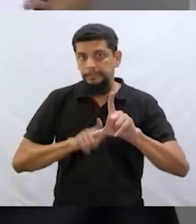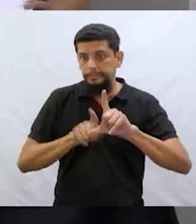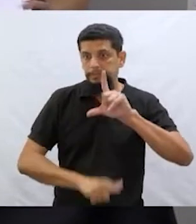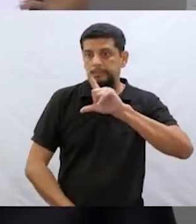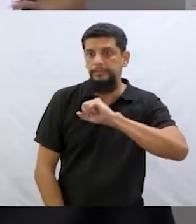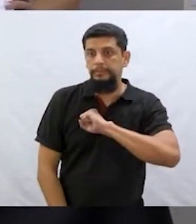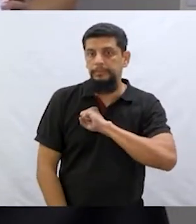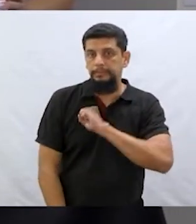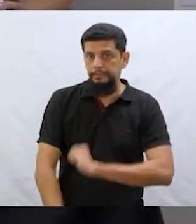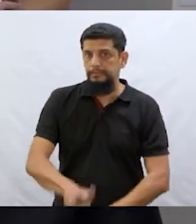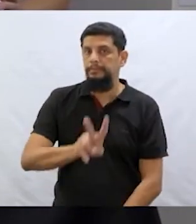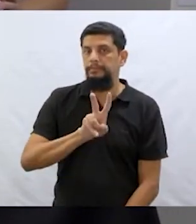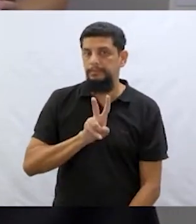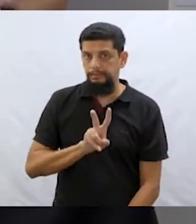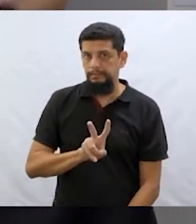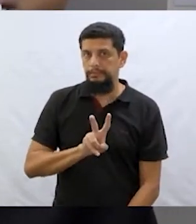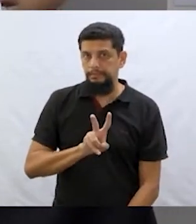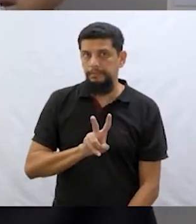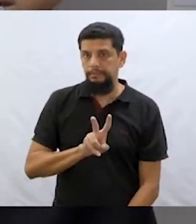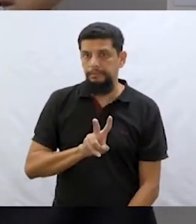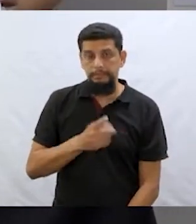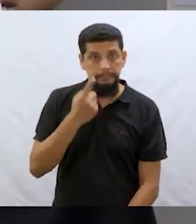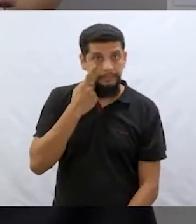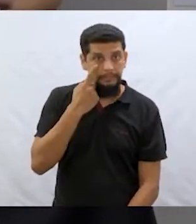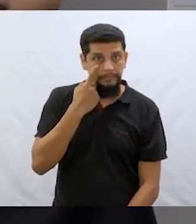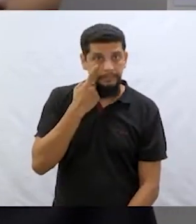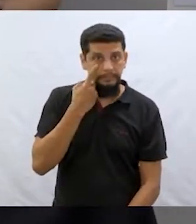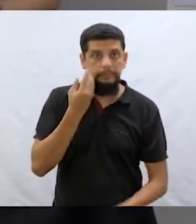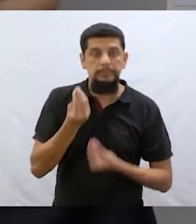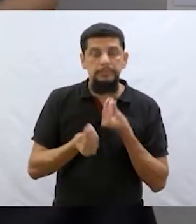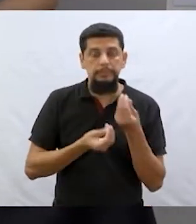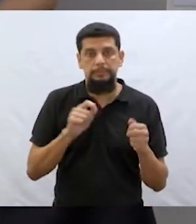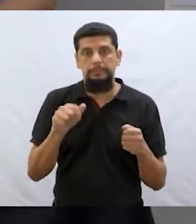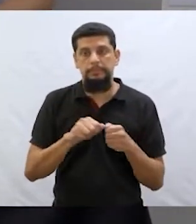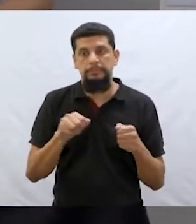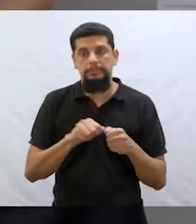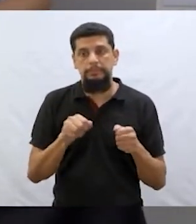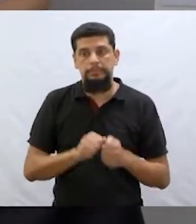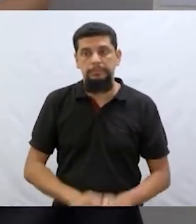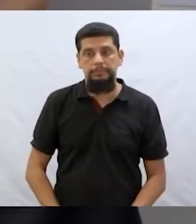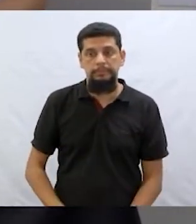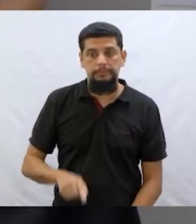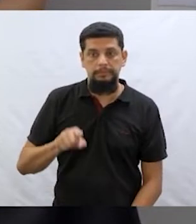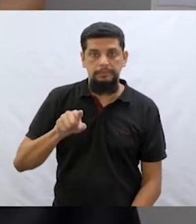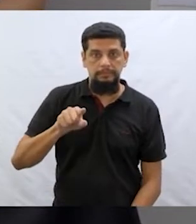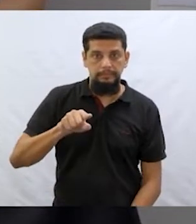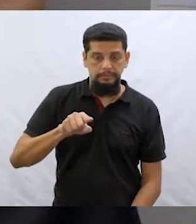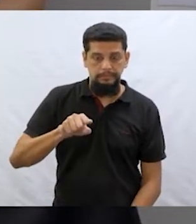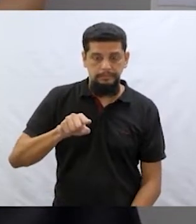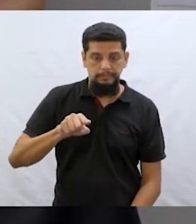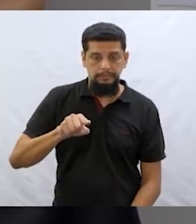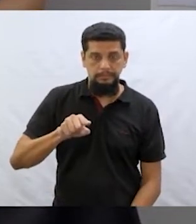próxima é a letra V. Vejam bem como que nós fazemos, olha.